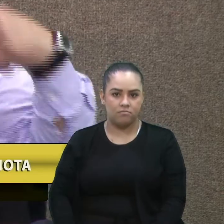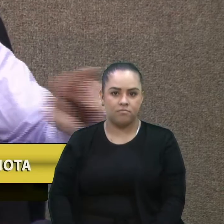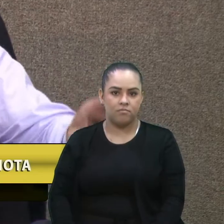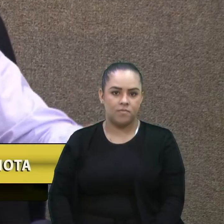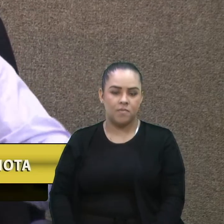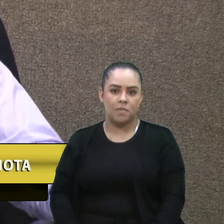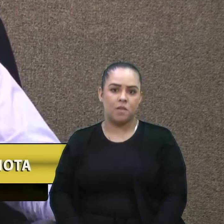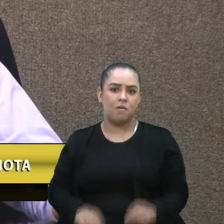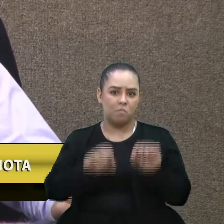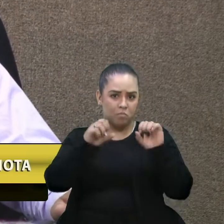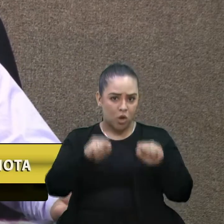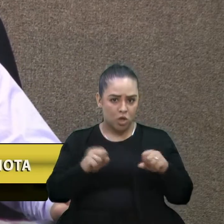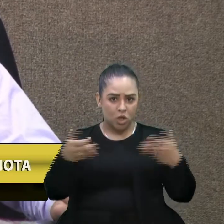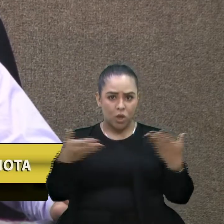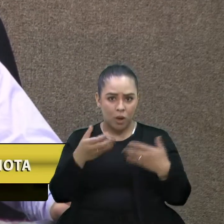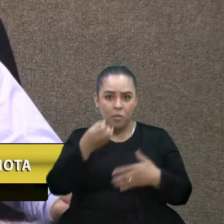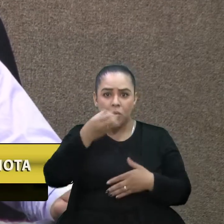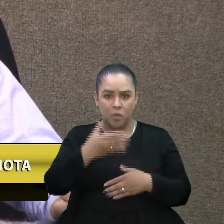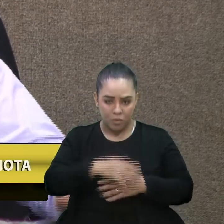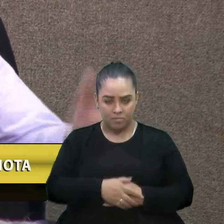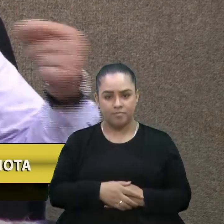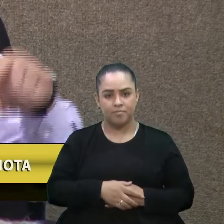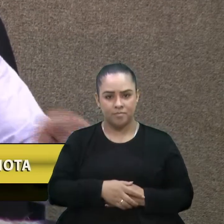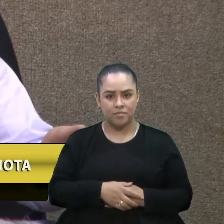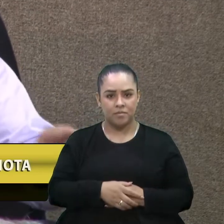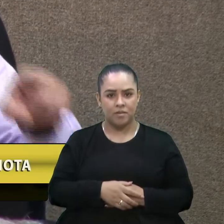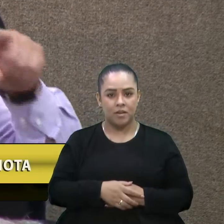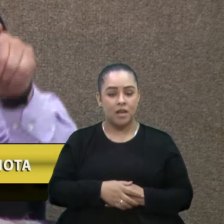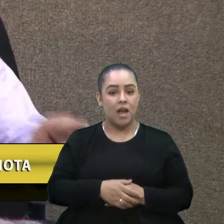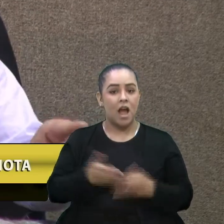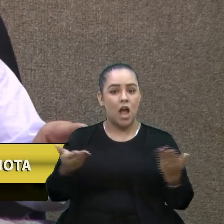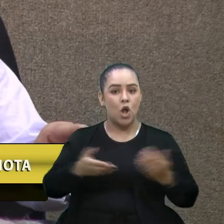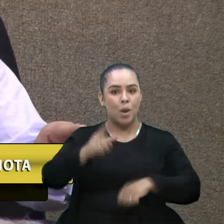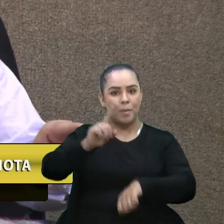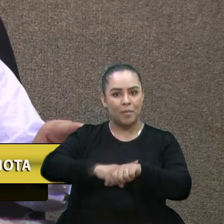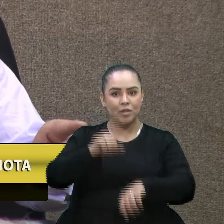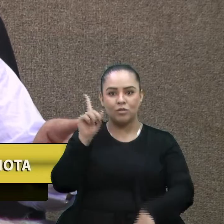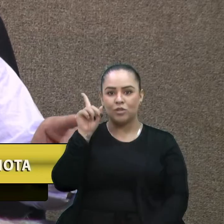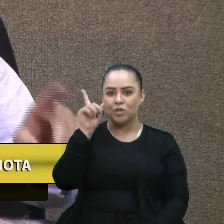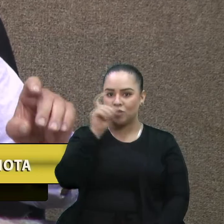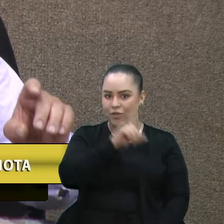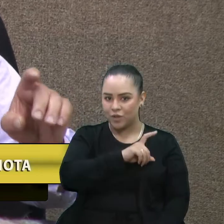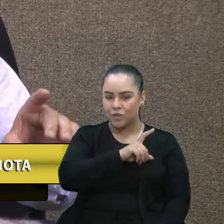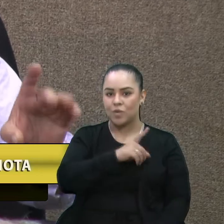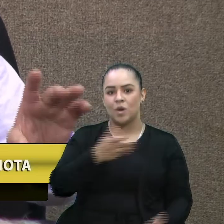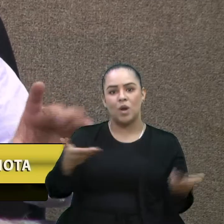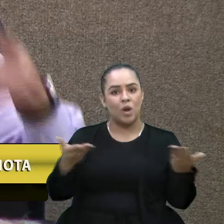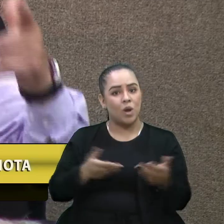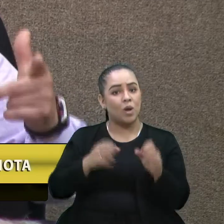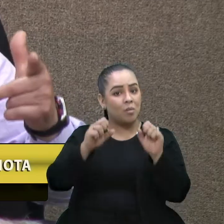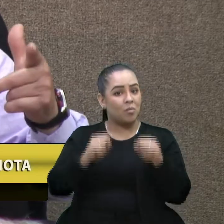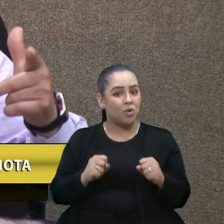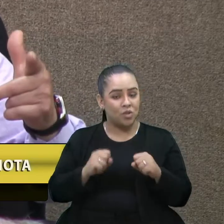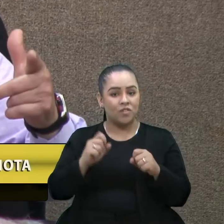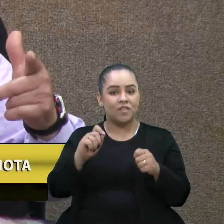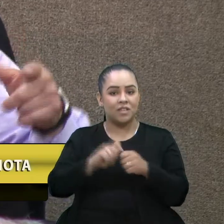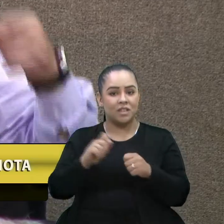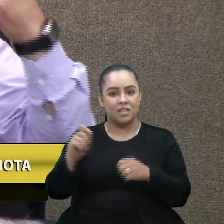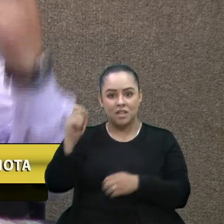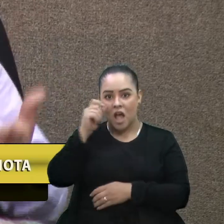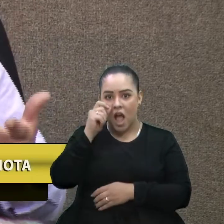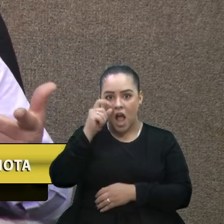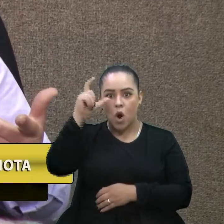Talvez isso está vindo para bem. Talvez esse momento difícil, né, pode ser que faça eles acordar